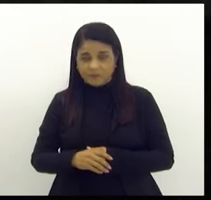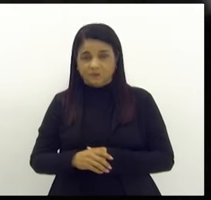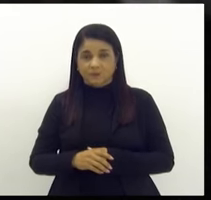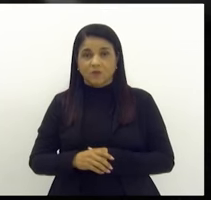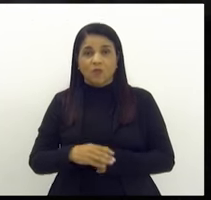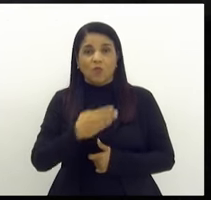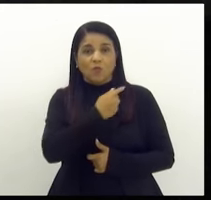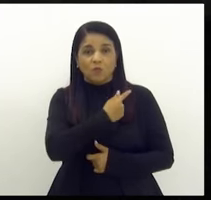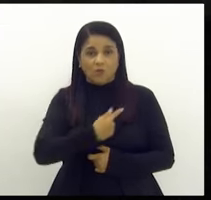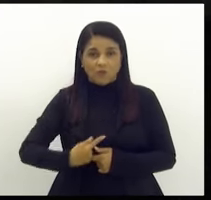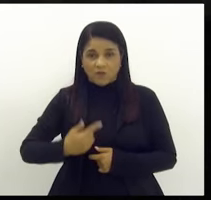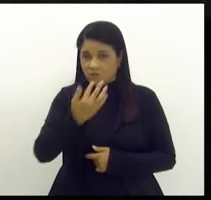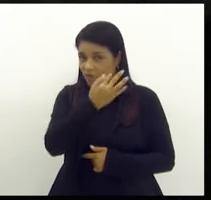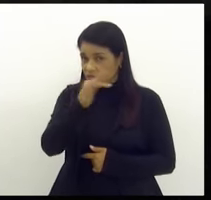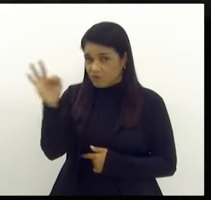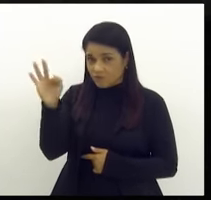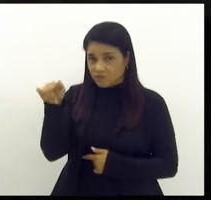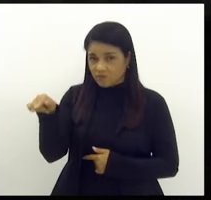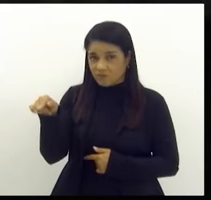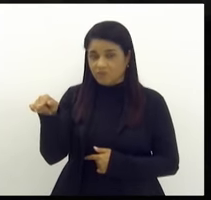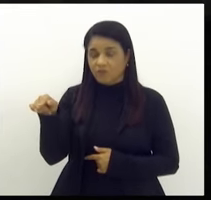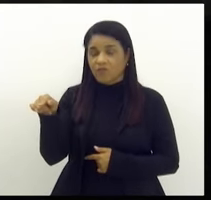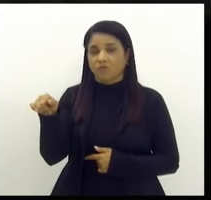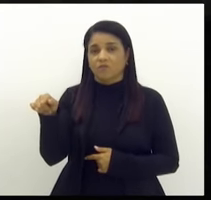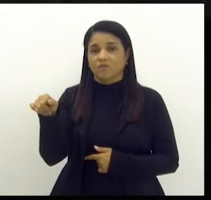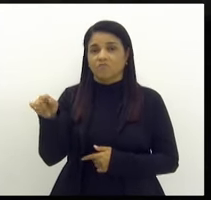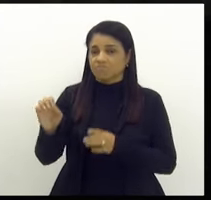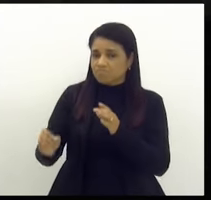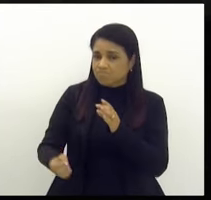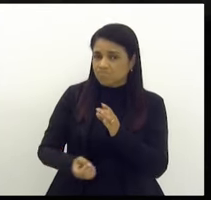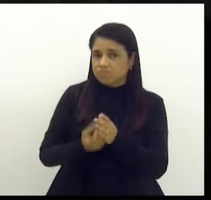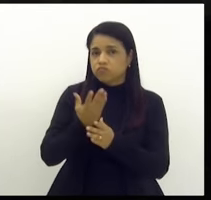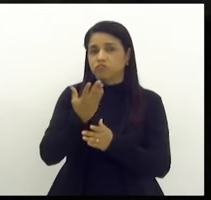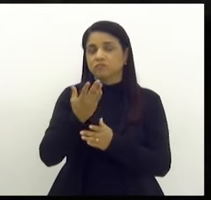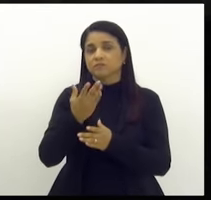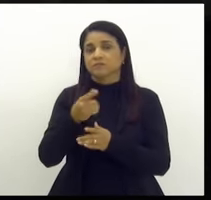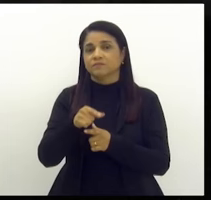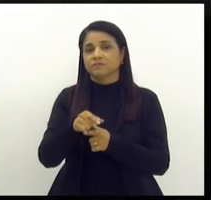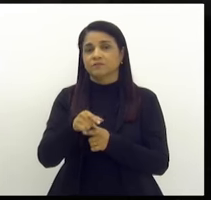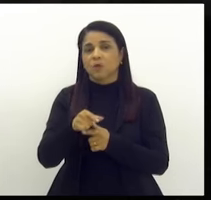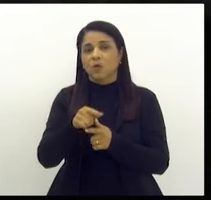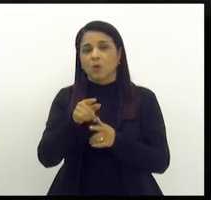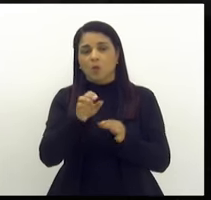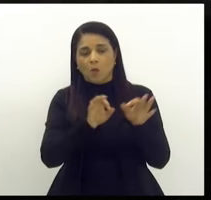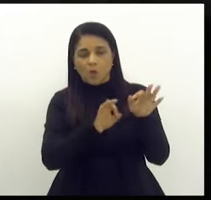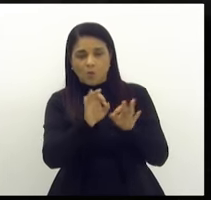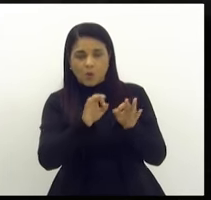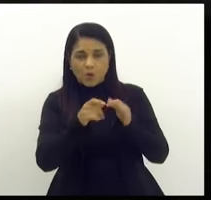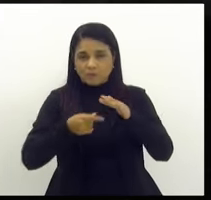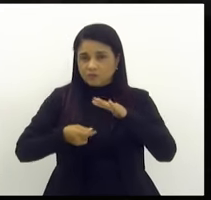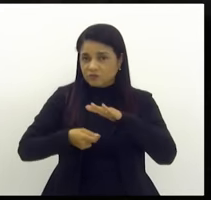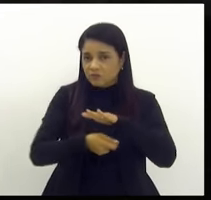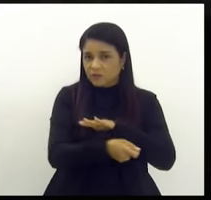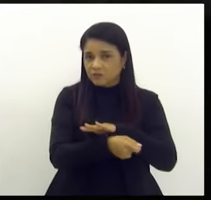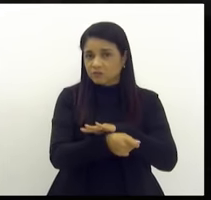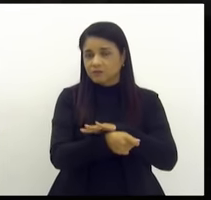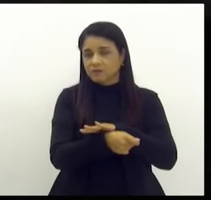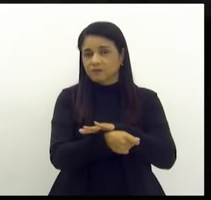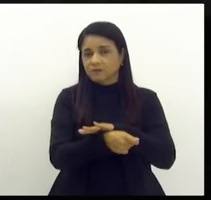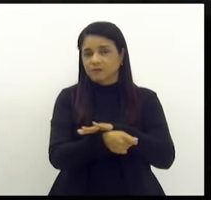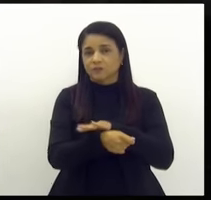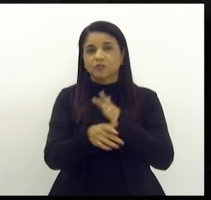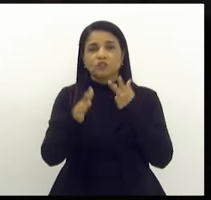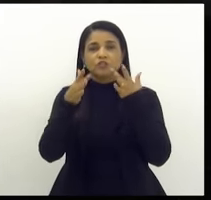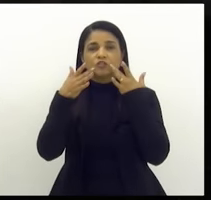o governo federal lançou o seu programa de investimentos no